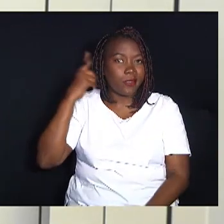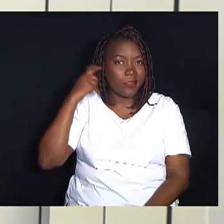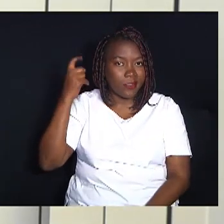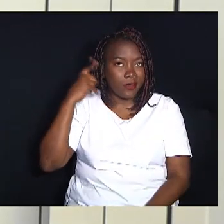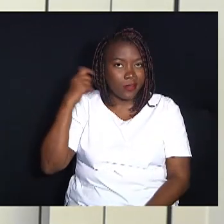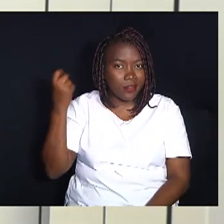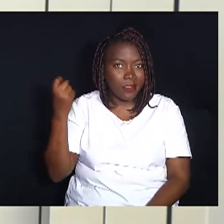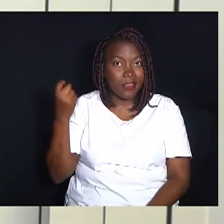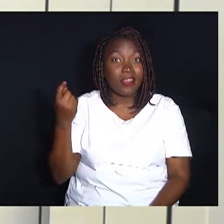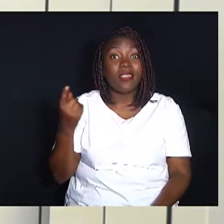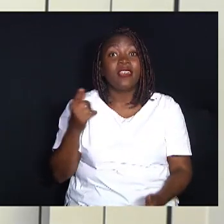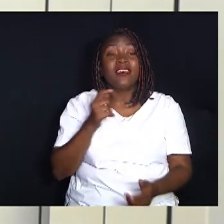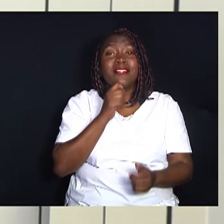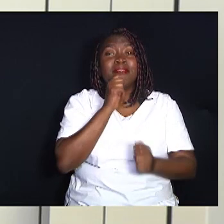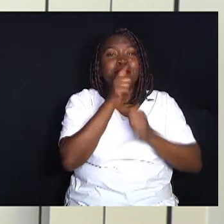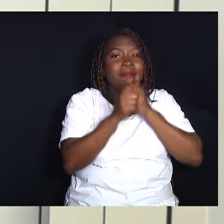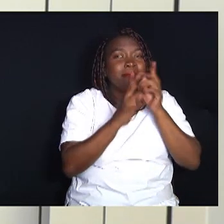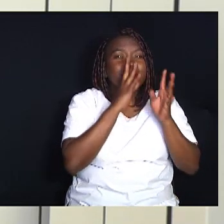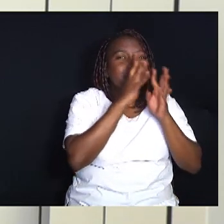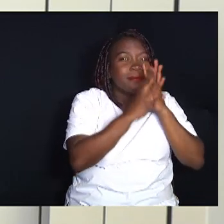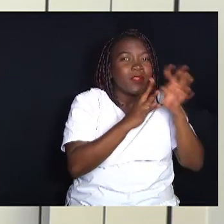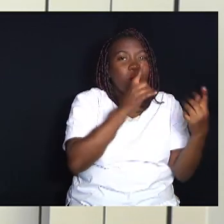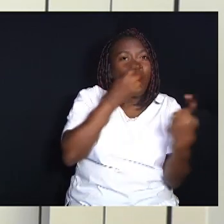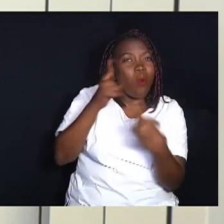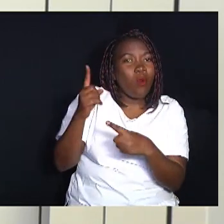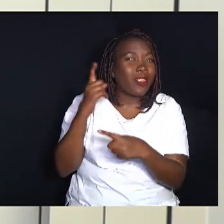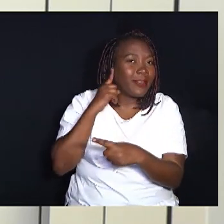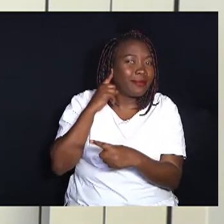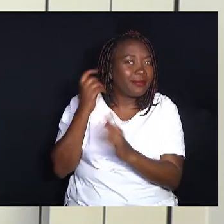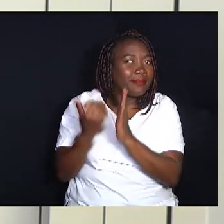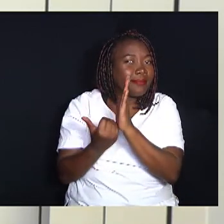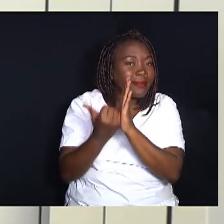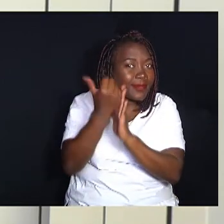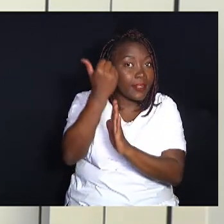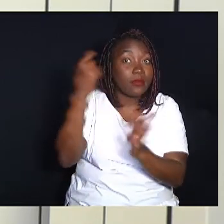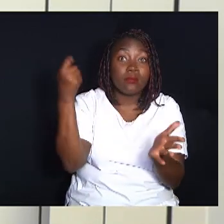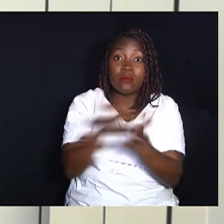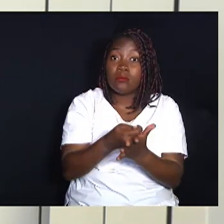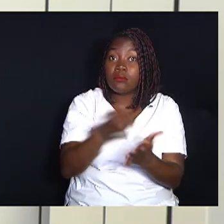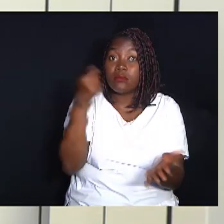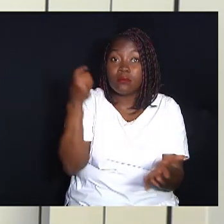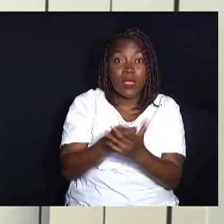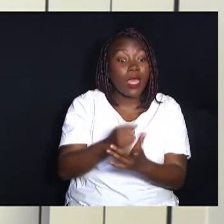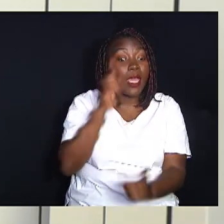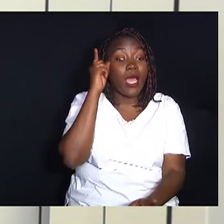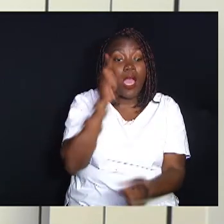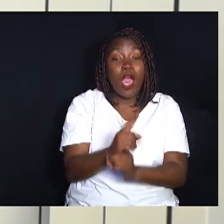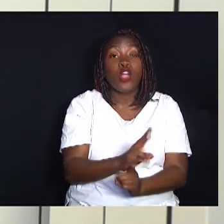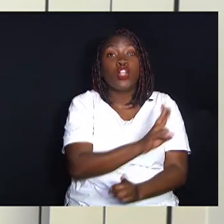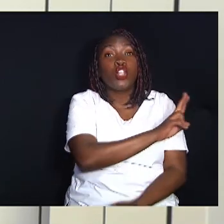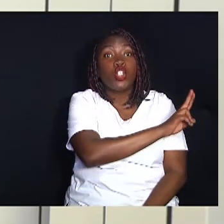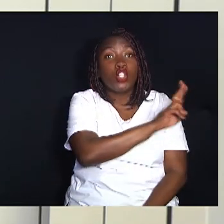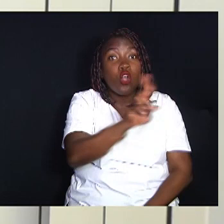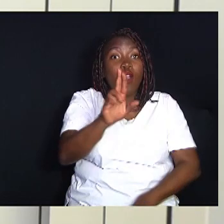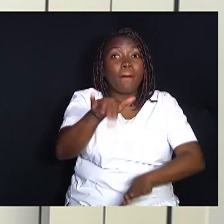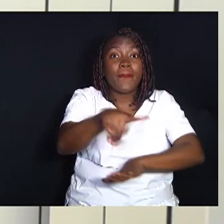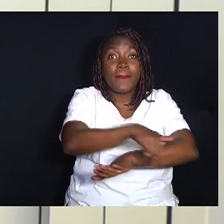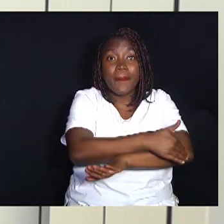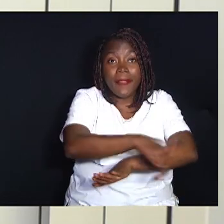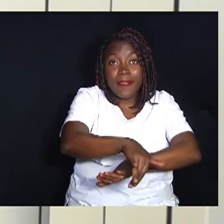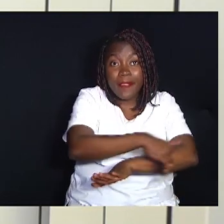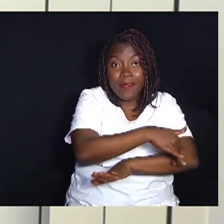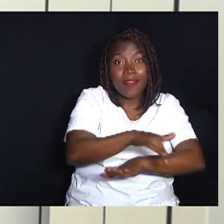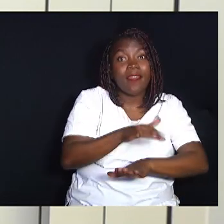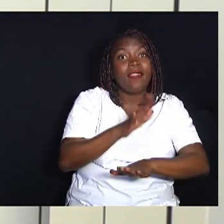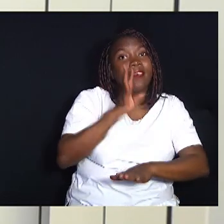que denúncias contra barulho excessivo deverão identificar o nome e o endereço do